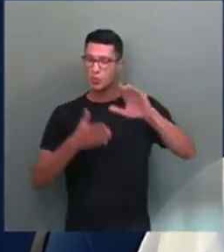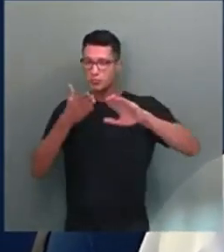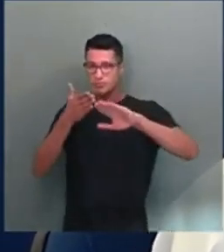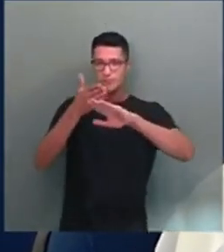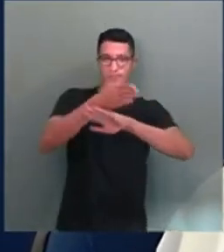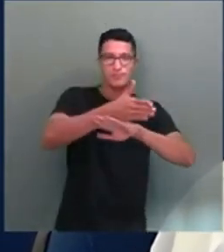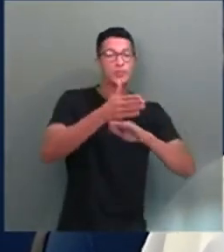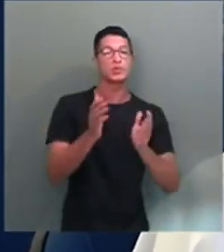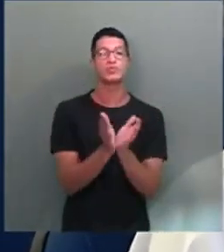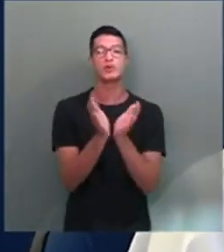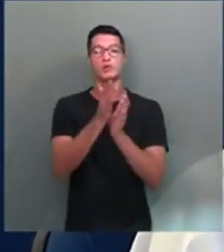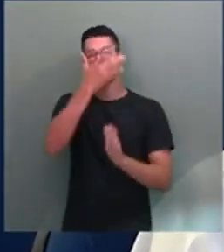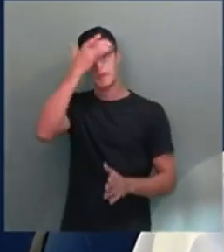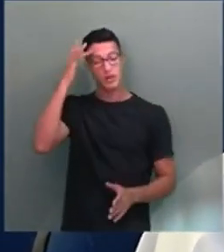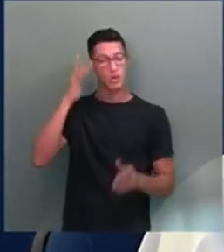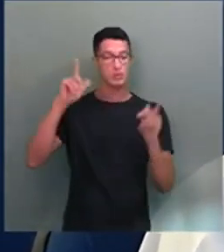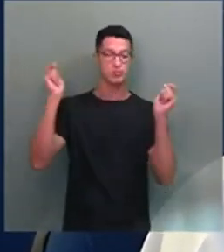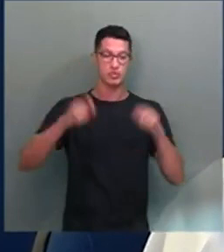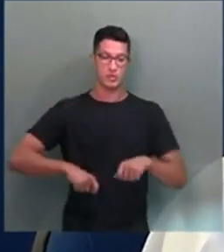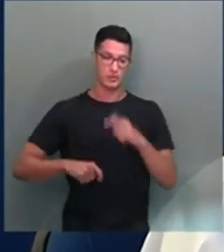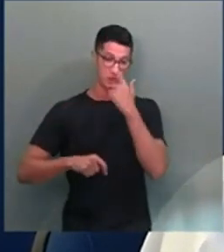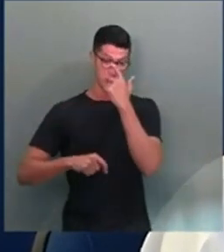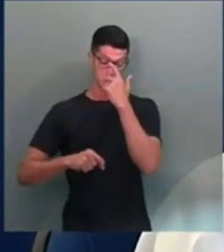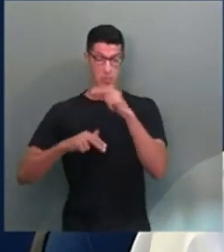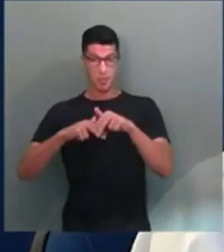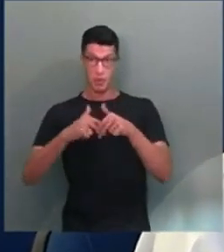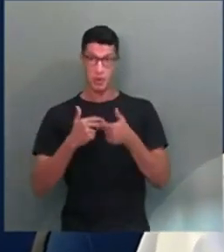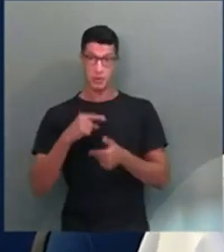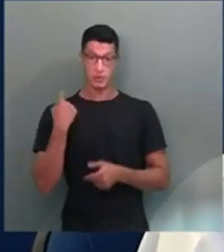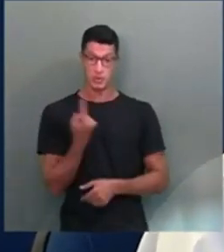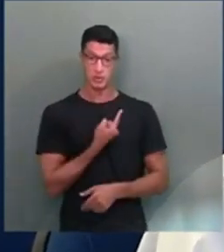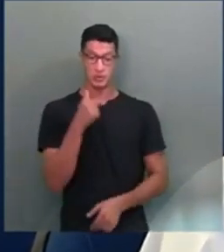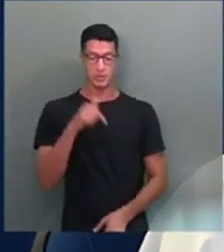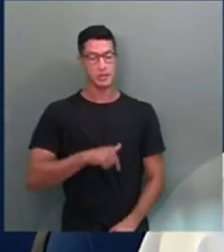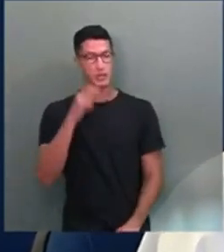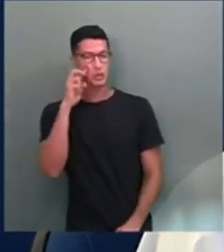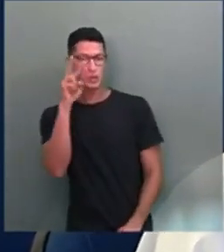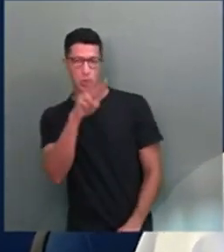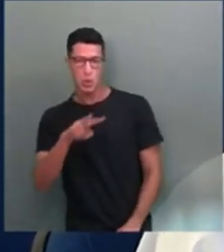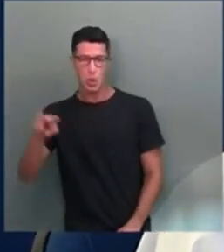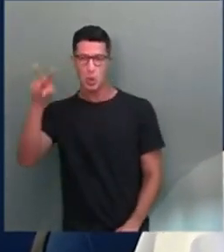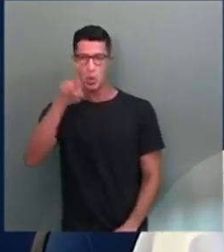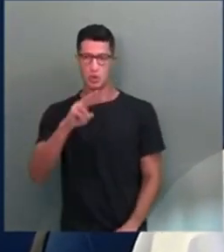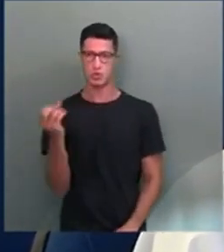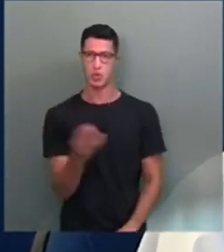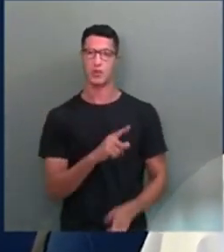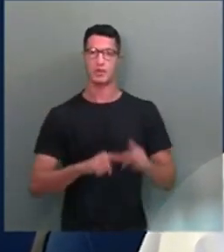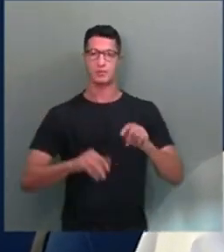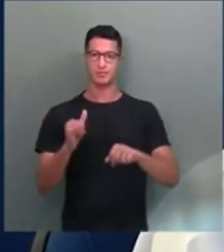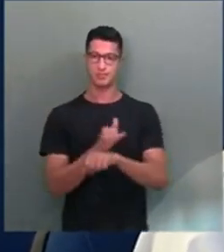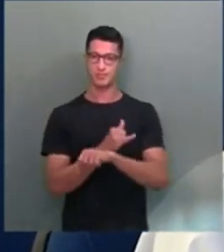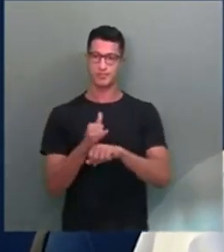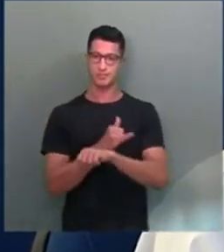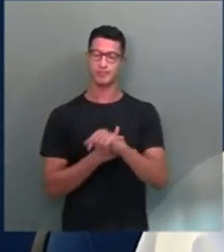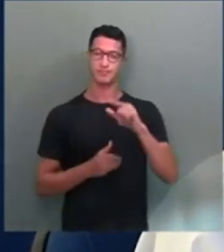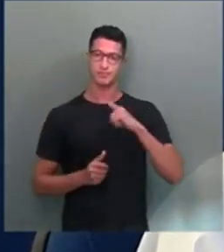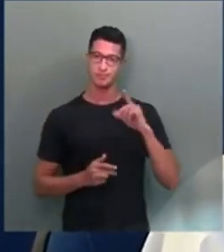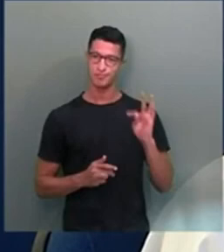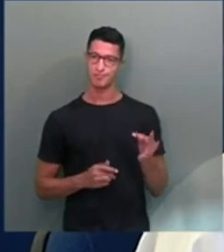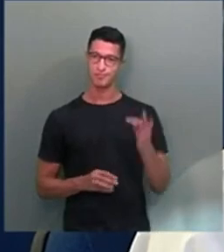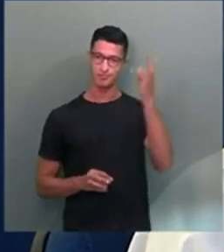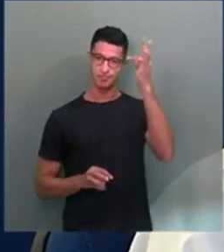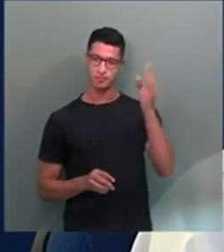o maior número de pessoas possível. Por isso, estamos de olho no advento das novas ferramentas tecnológicas